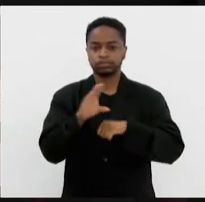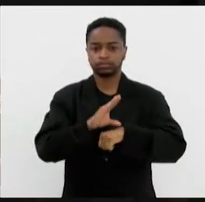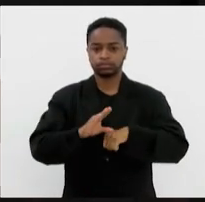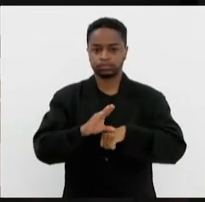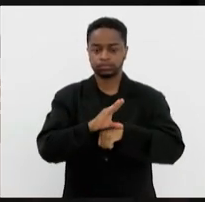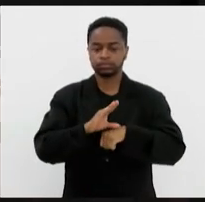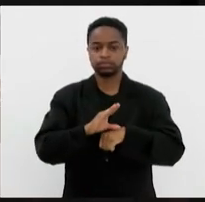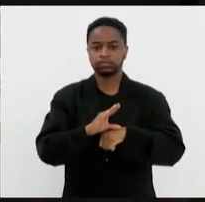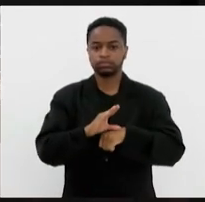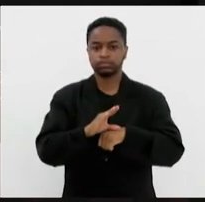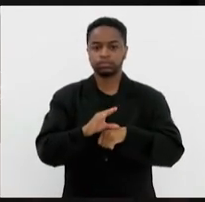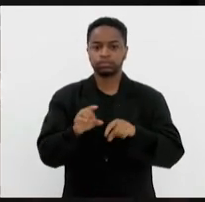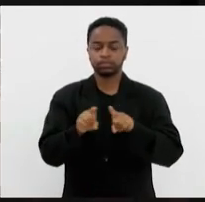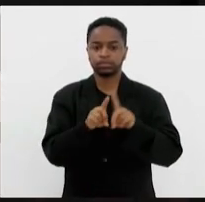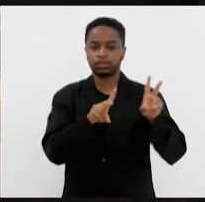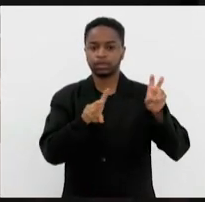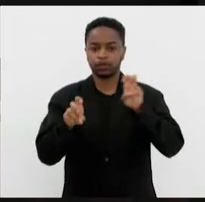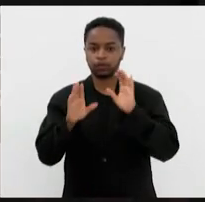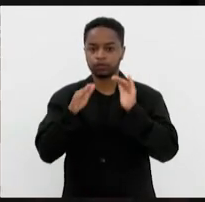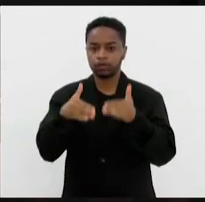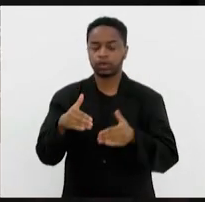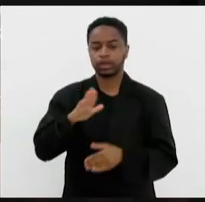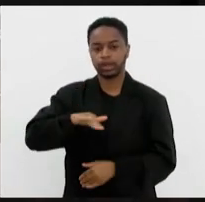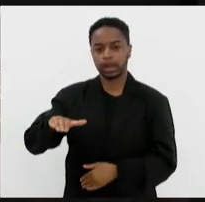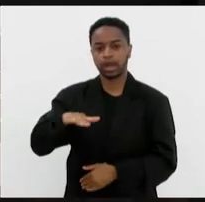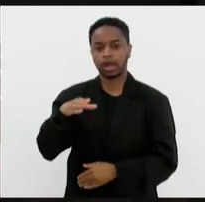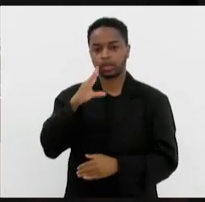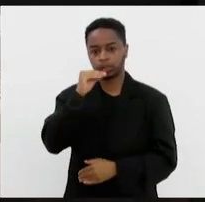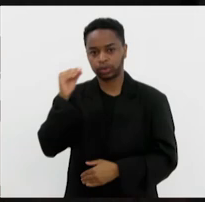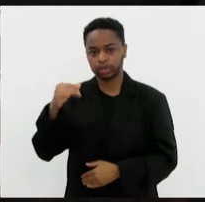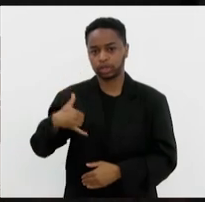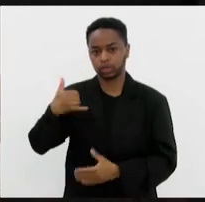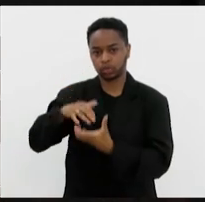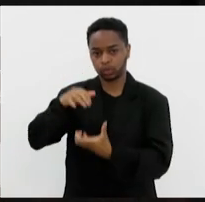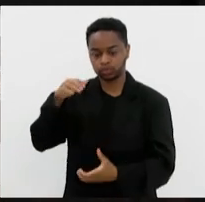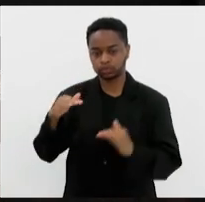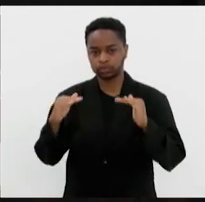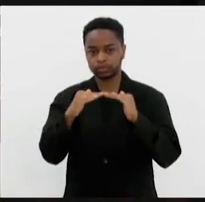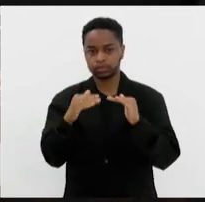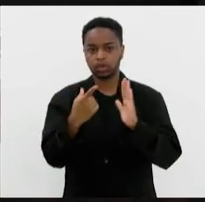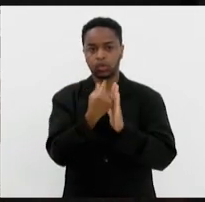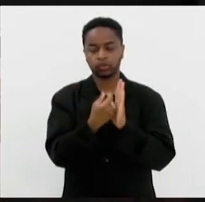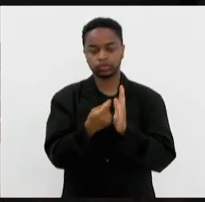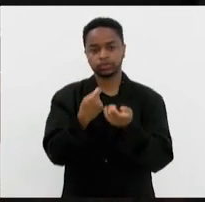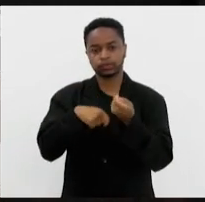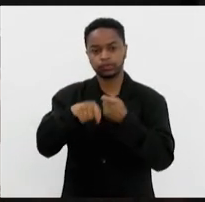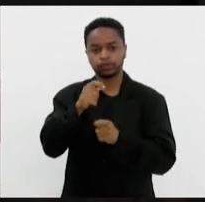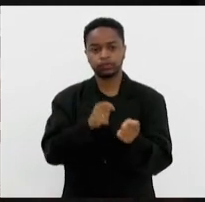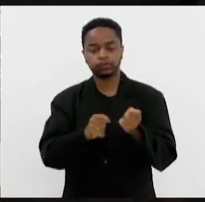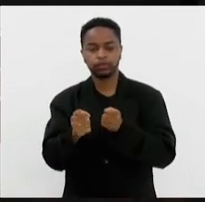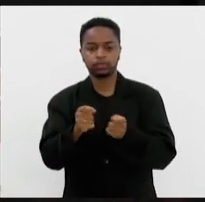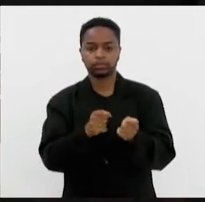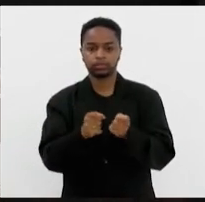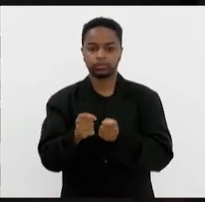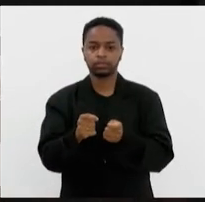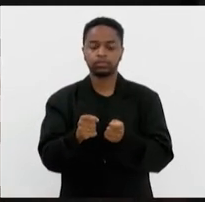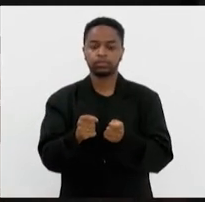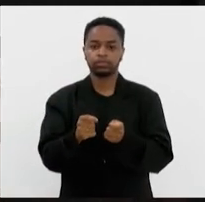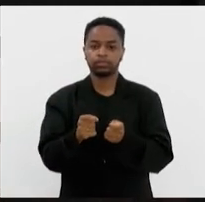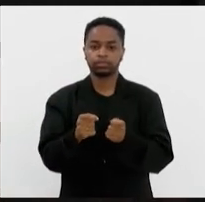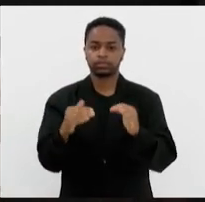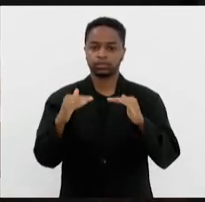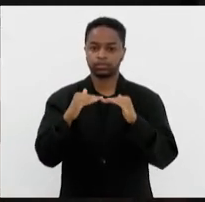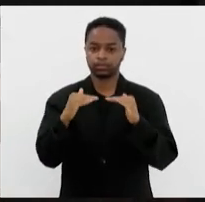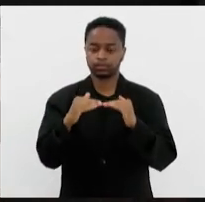constitucionalidade de assuntos da criança, do adolescente e do idoso, favorável, e de Orçamento, Finanças, Fiscalização Financeira e